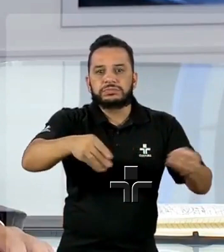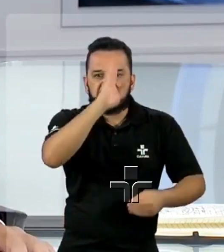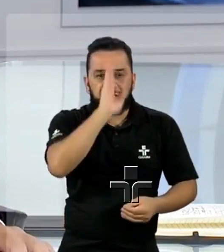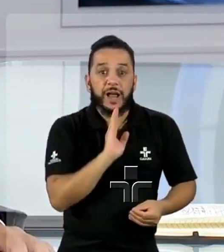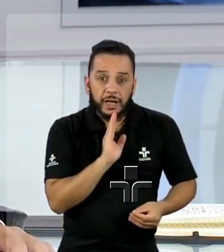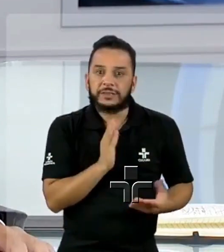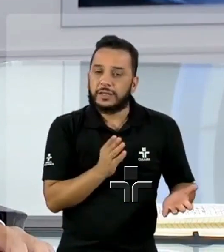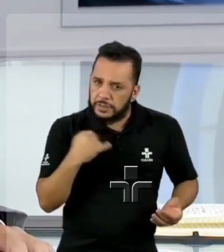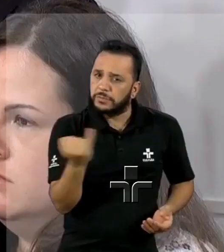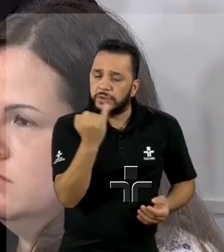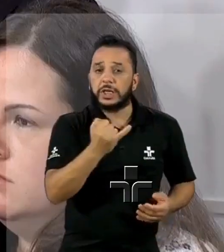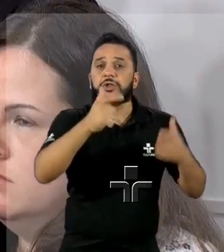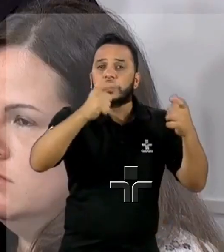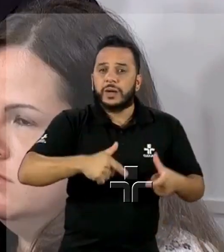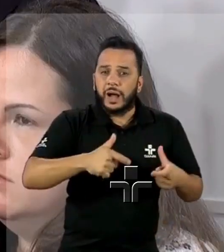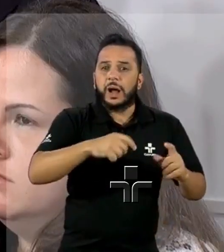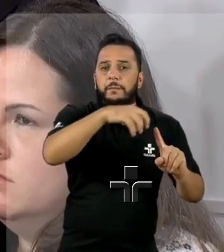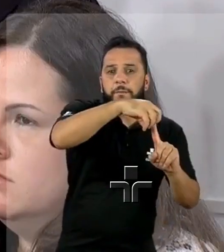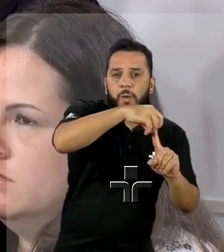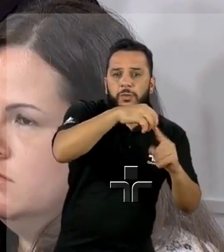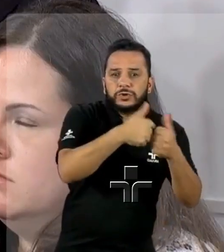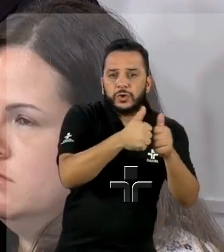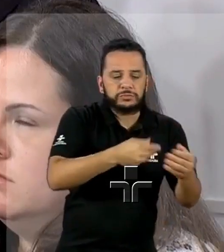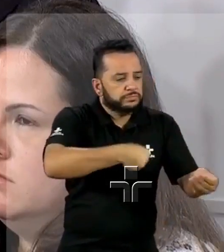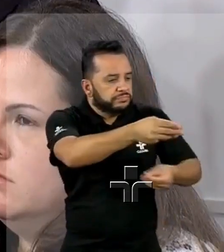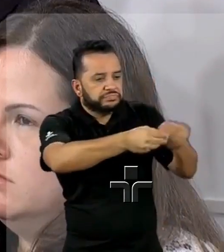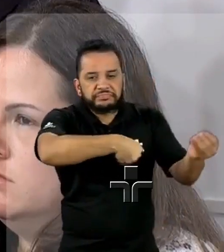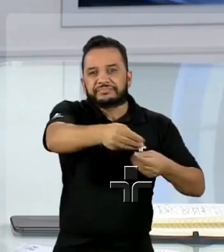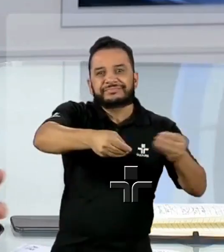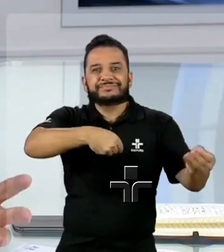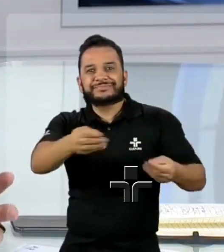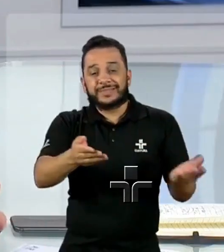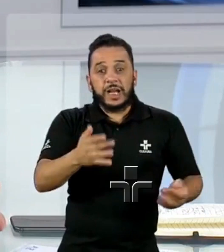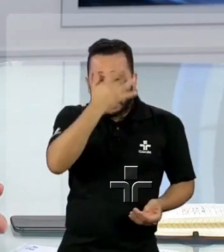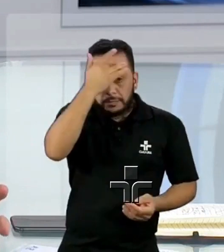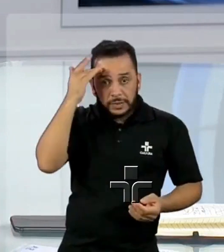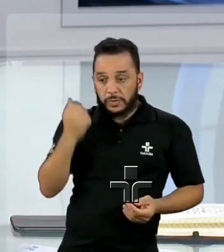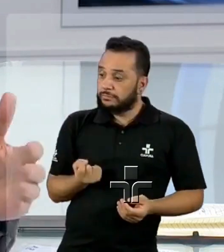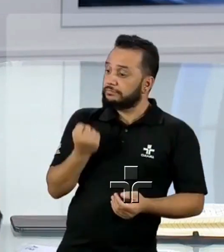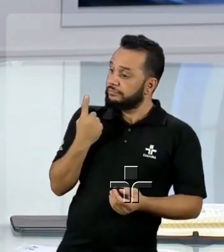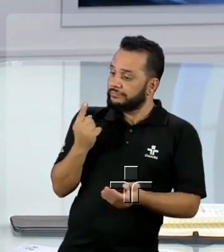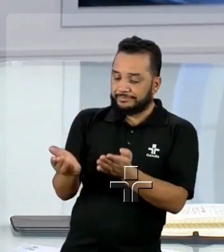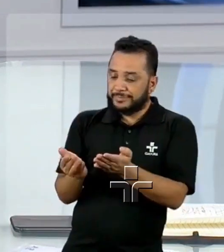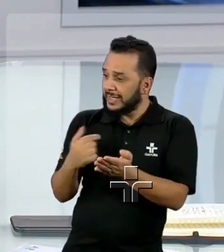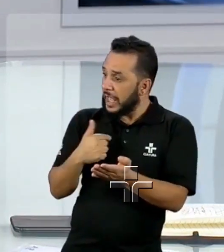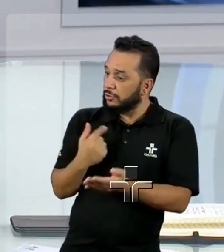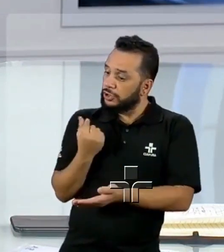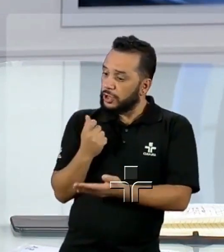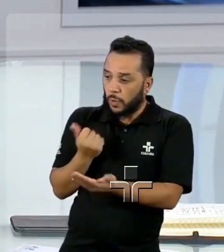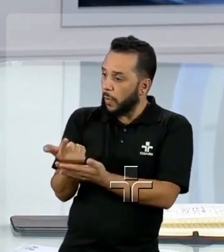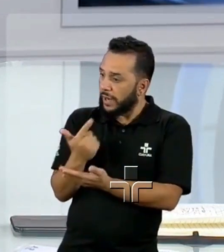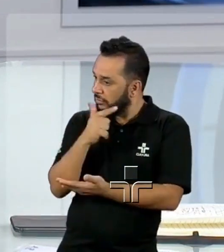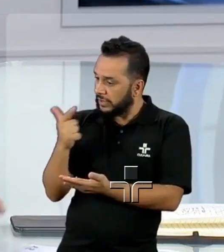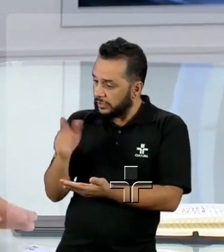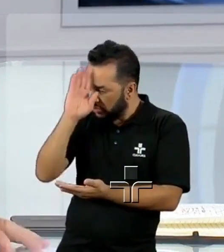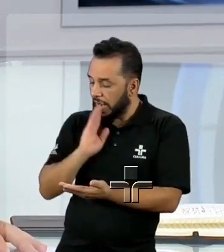importante, você disponibilizar e entregar um livro que muitas vezes a pessoa não tem acesso à leitura, né? Isso